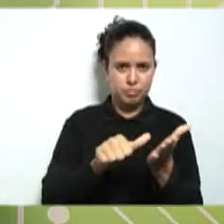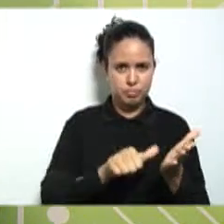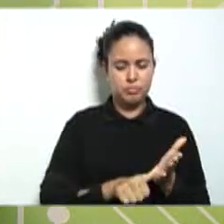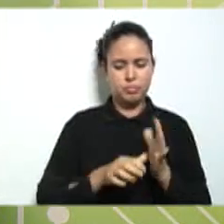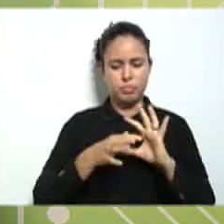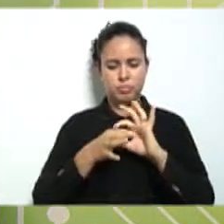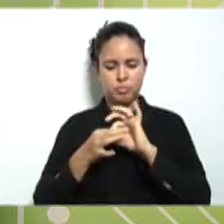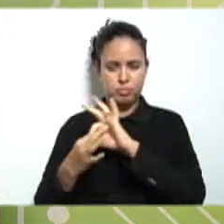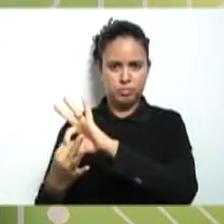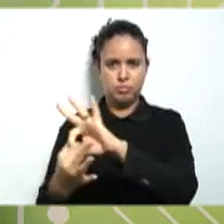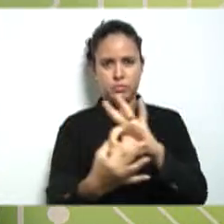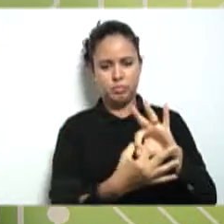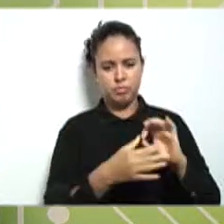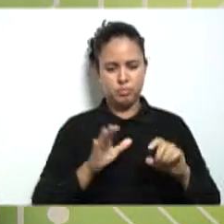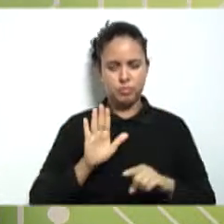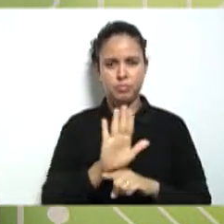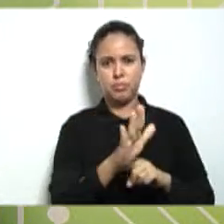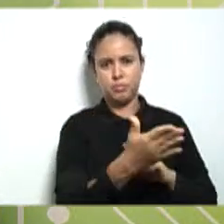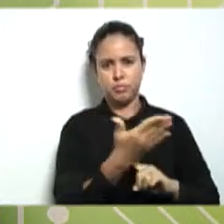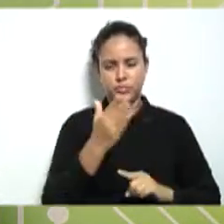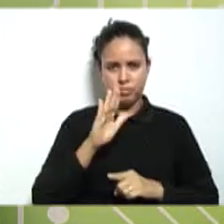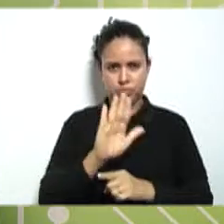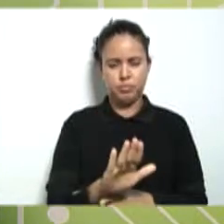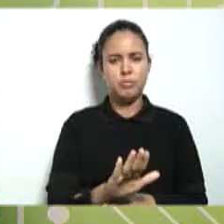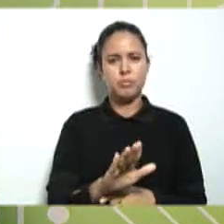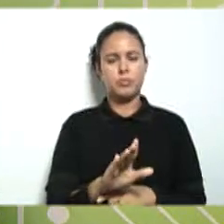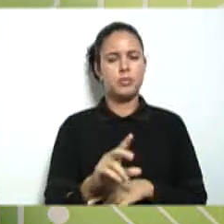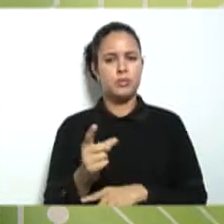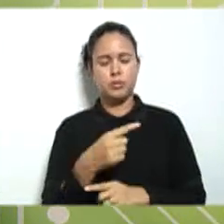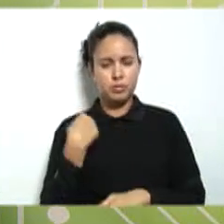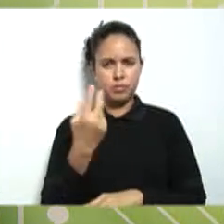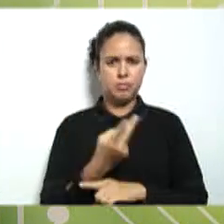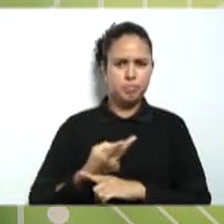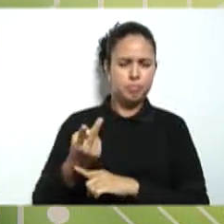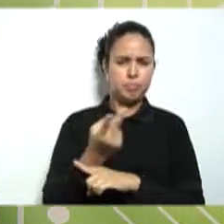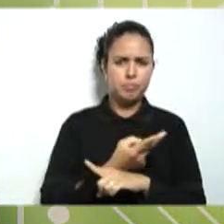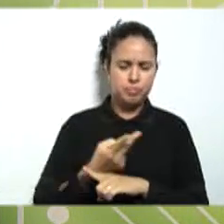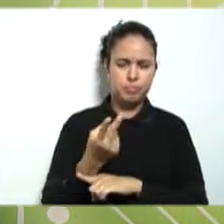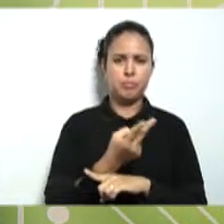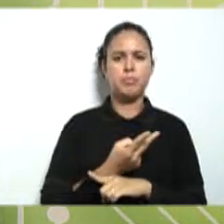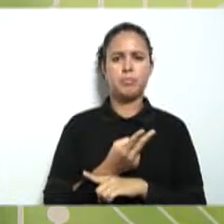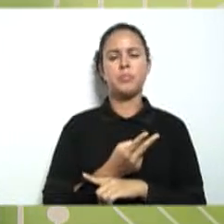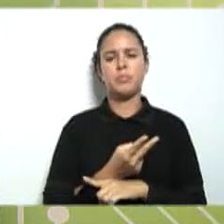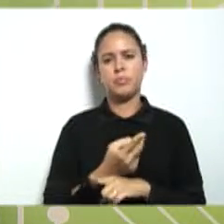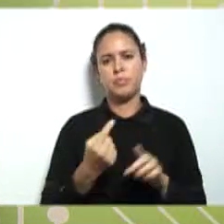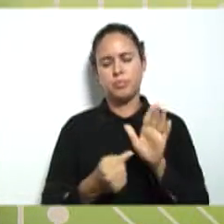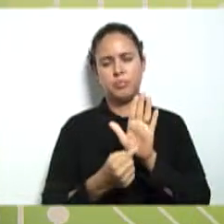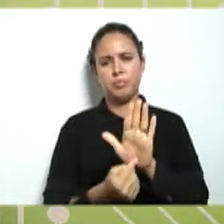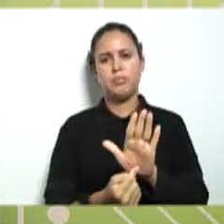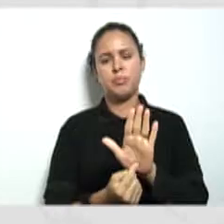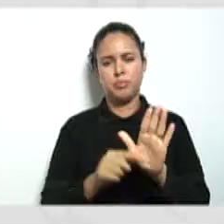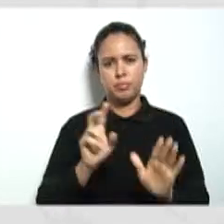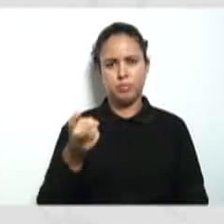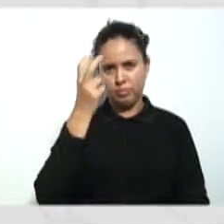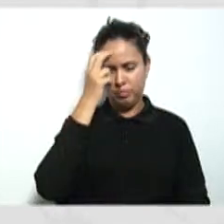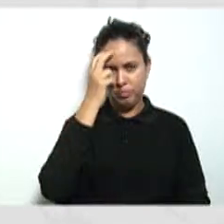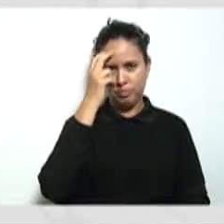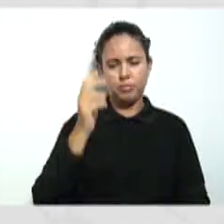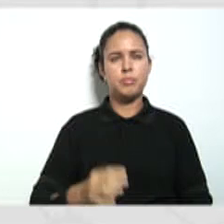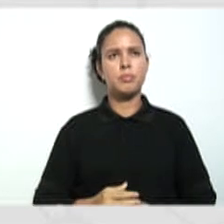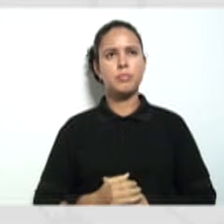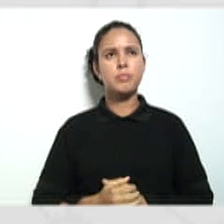união. Sentimento de união que nós tentamos buscar através da identificação da nossa cultura. Nós vemos mais conteúdo aqui no slide. A